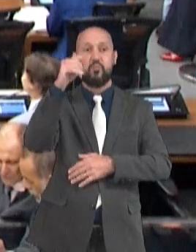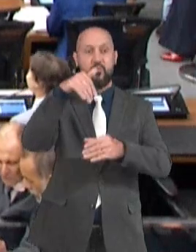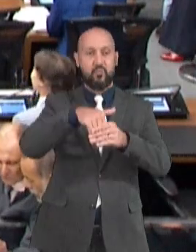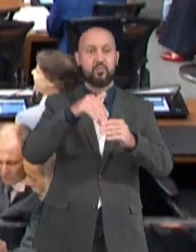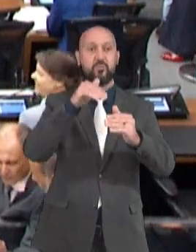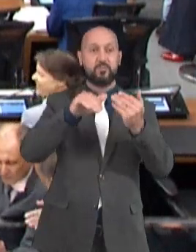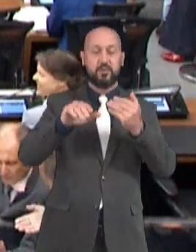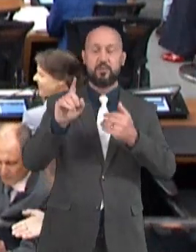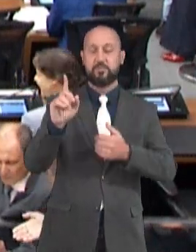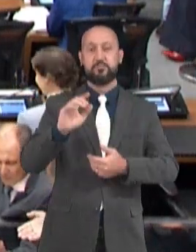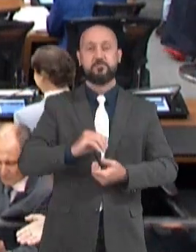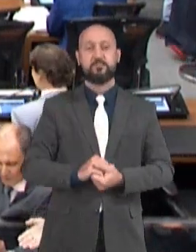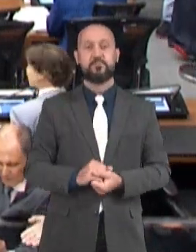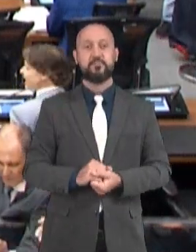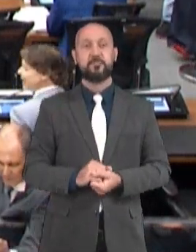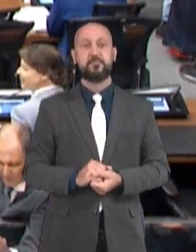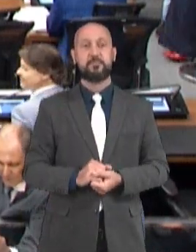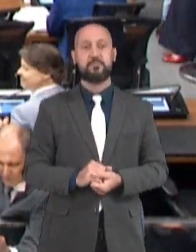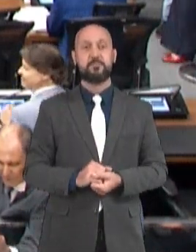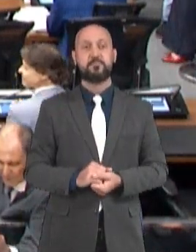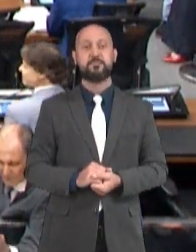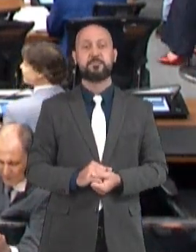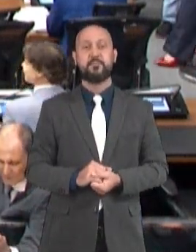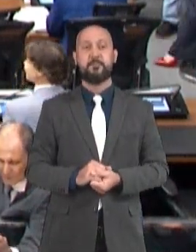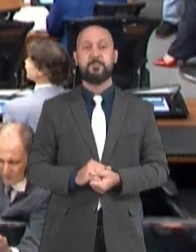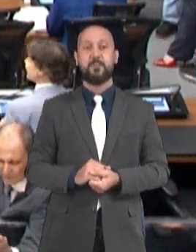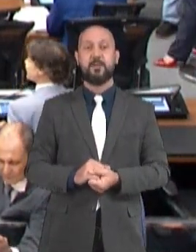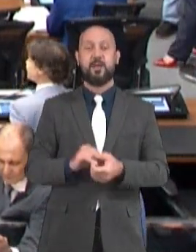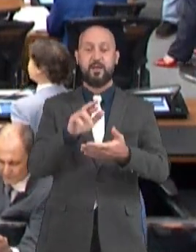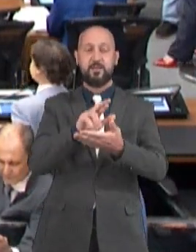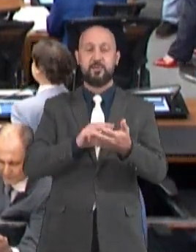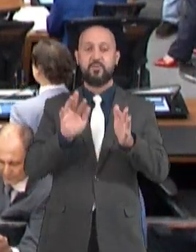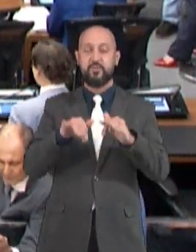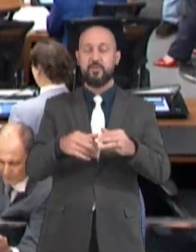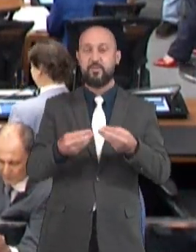voto contrário. Um voto. Aprovada a redação final, vai ao expediente.